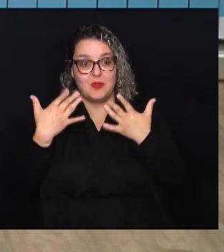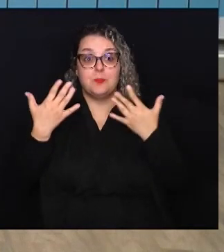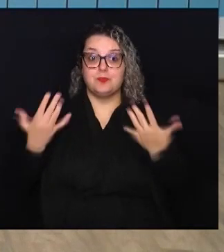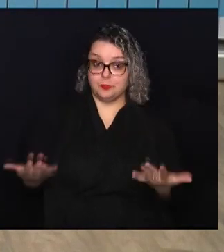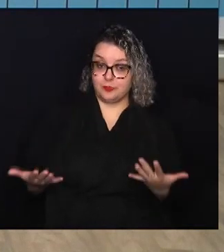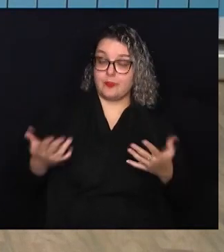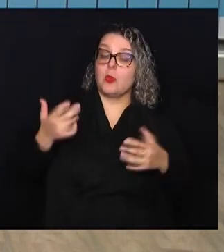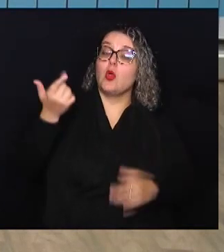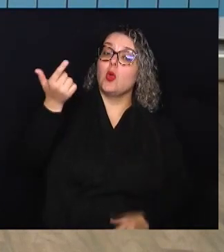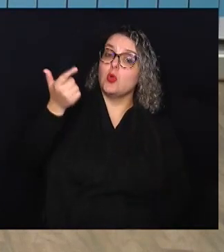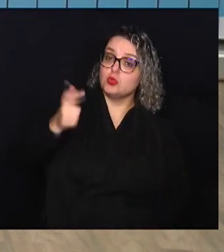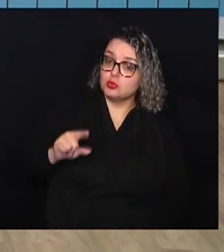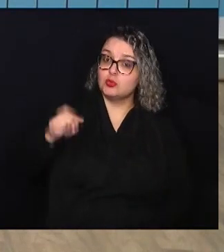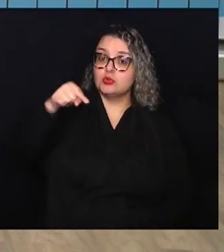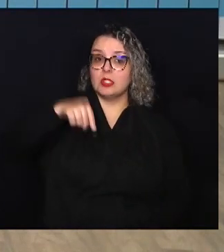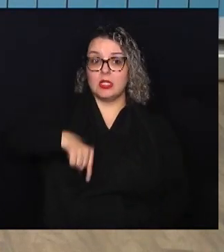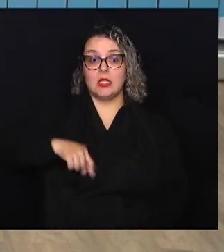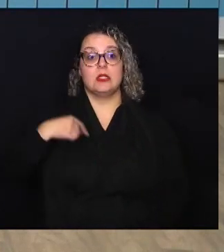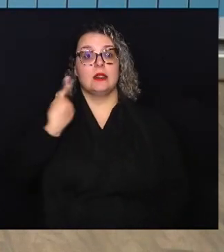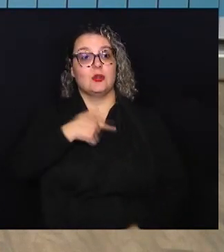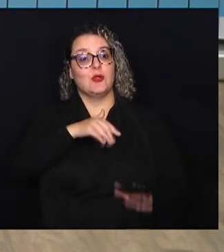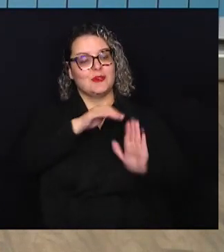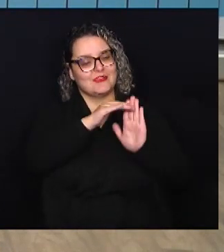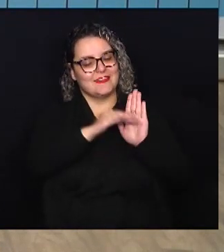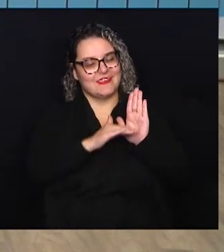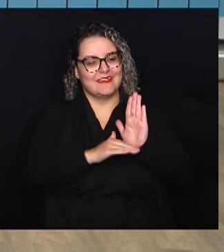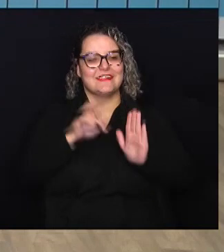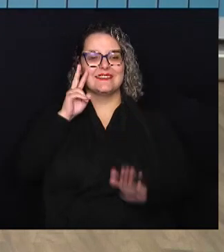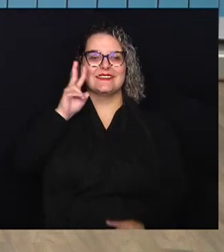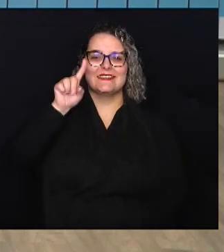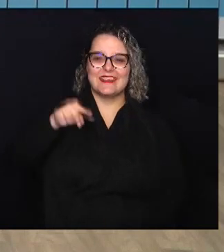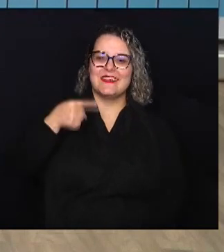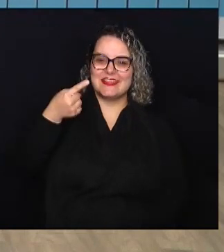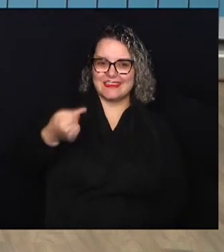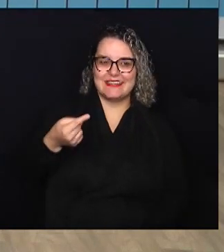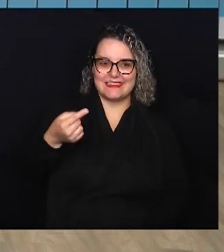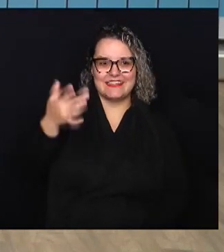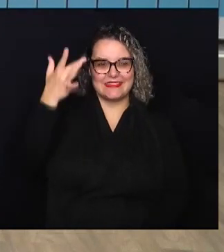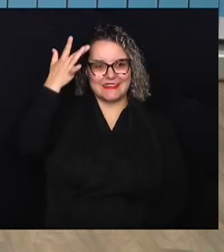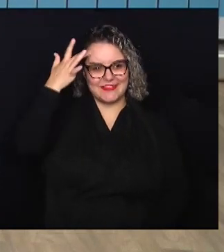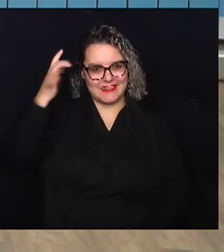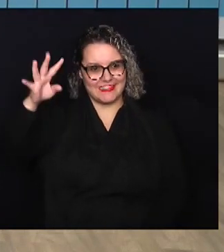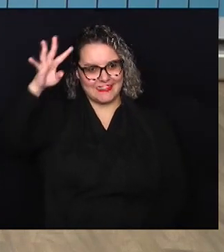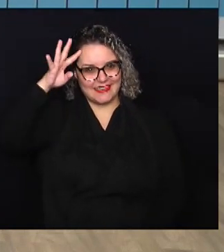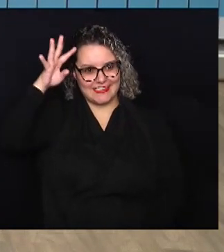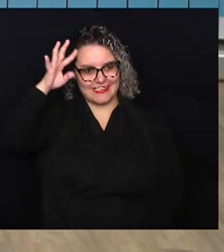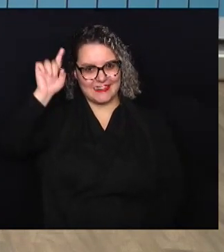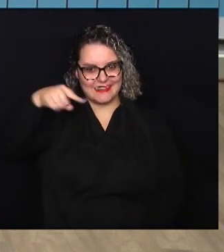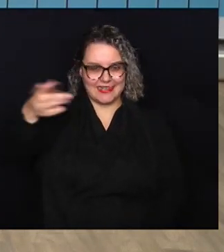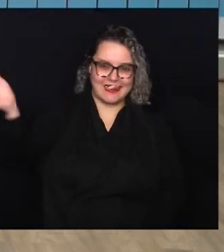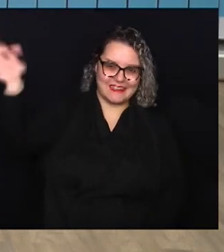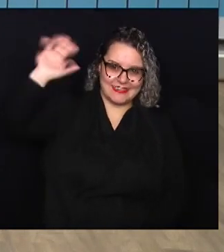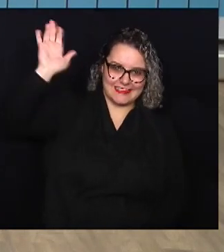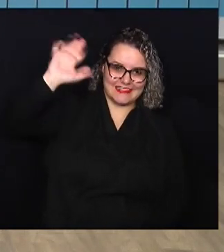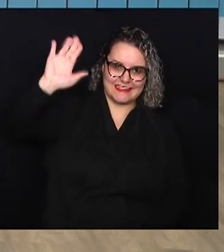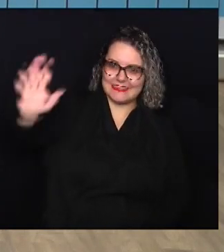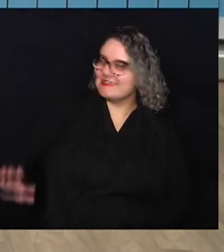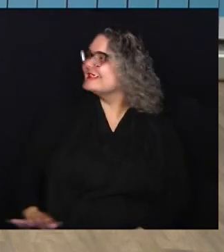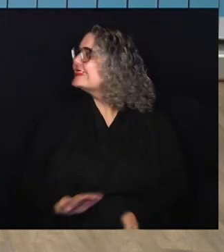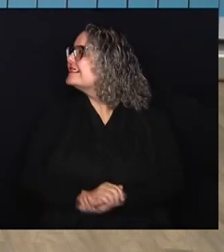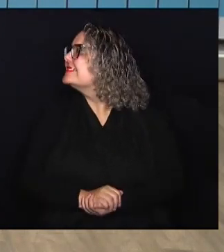portanto continue aqui na nossa programação e nos vemos amanhã na quarta-feira até lá tchau tchau